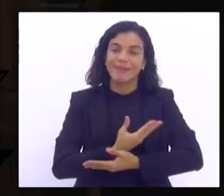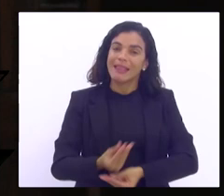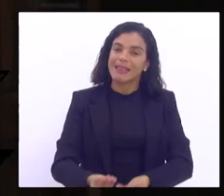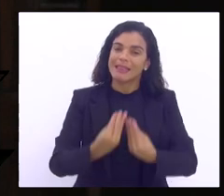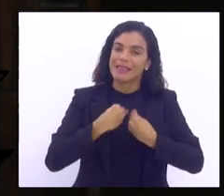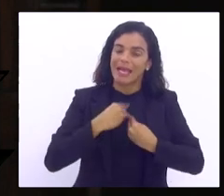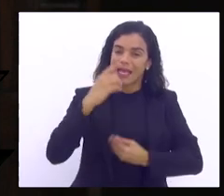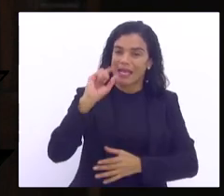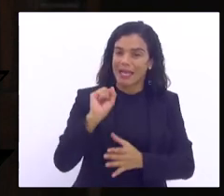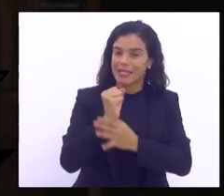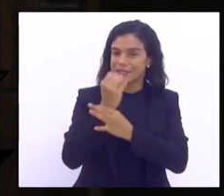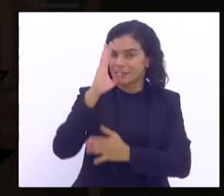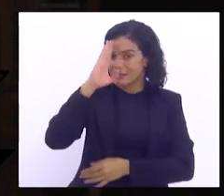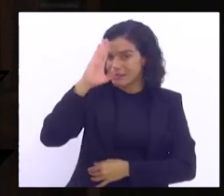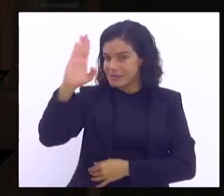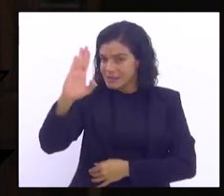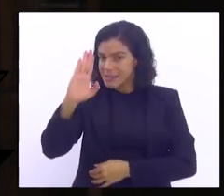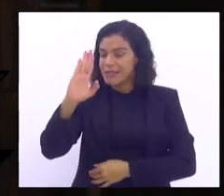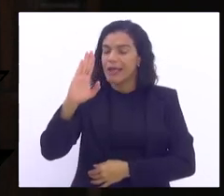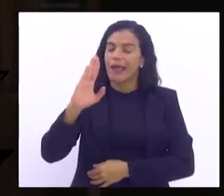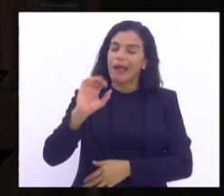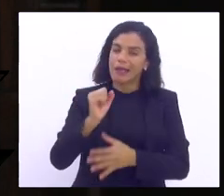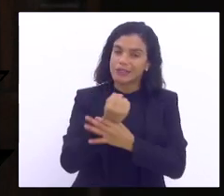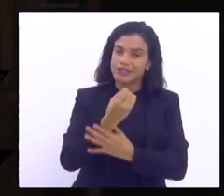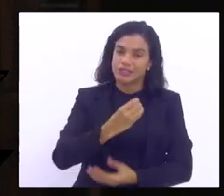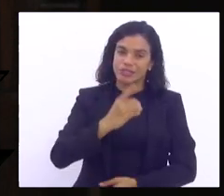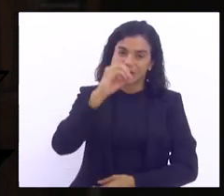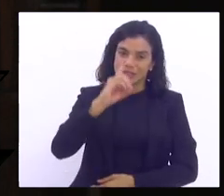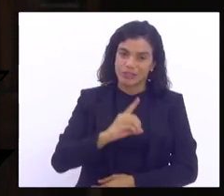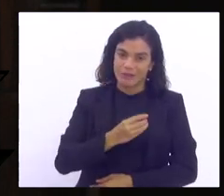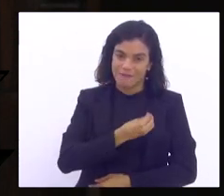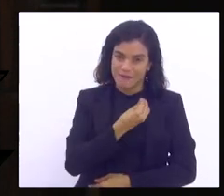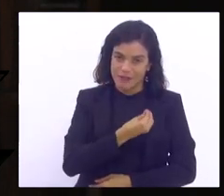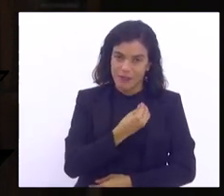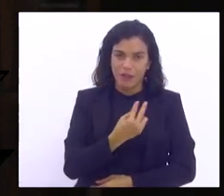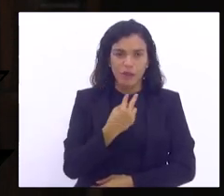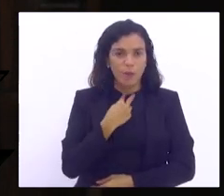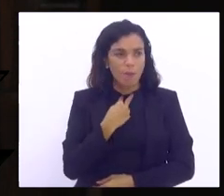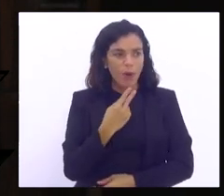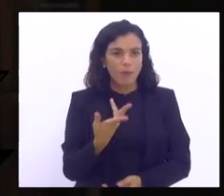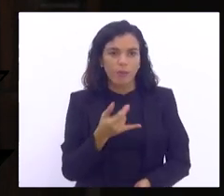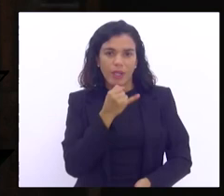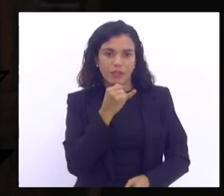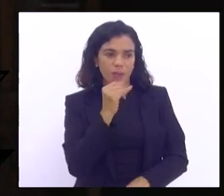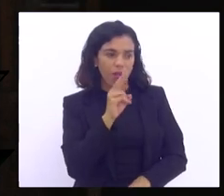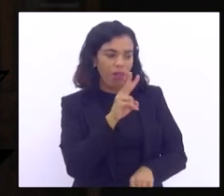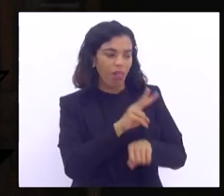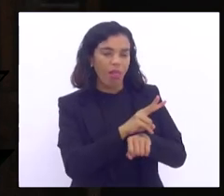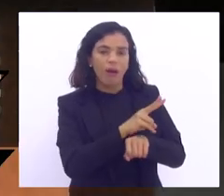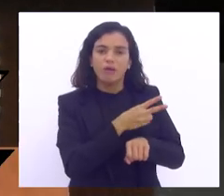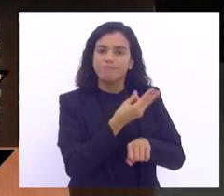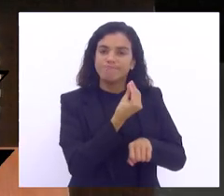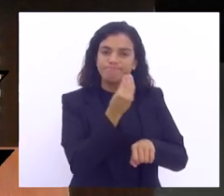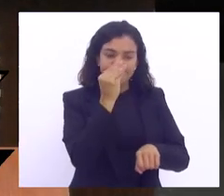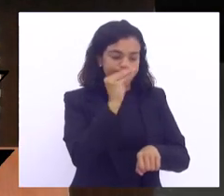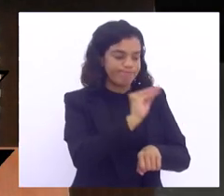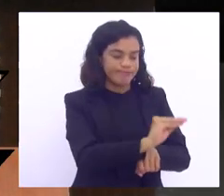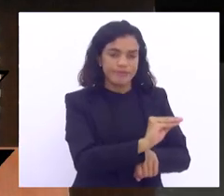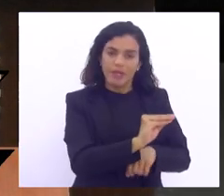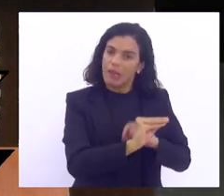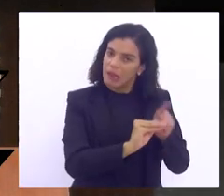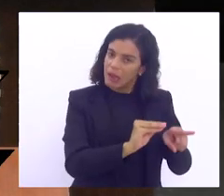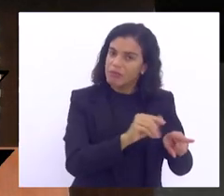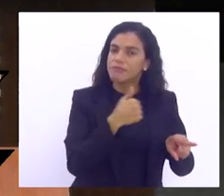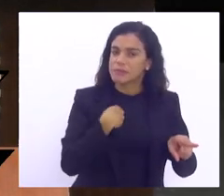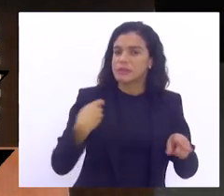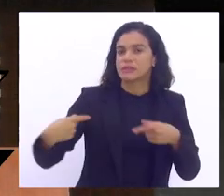Uma garantia fundamental como o direito à vida não pode jamais ficar desprotegida e ser discutida.